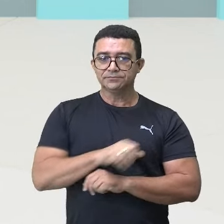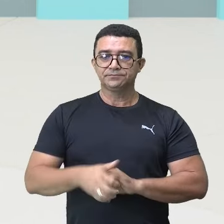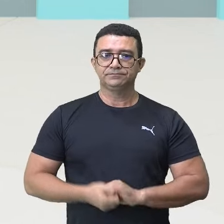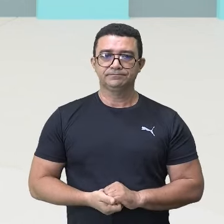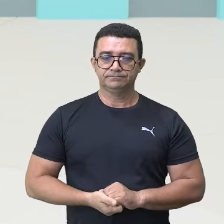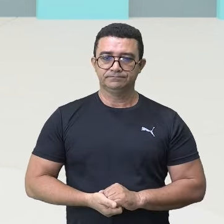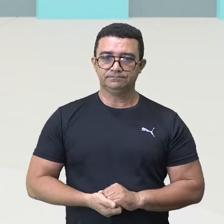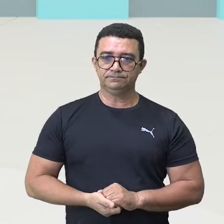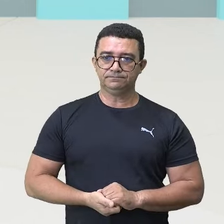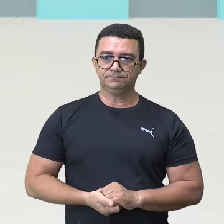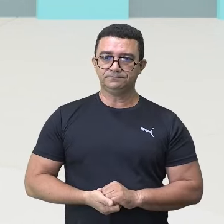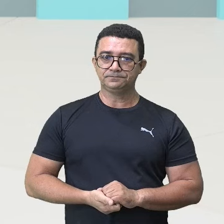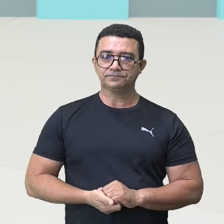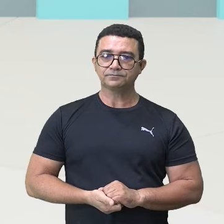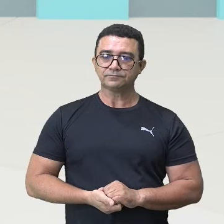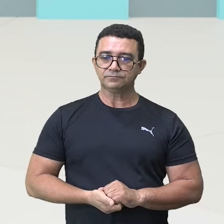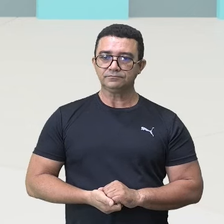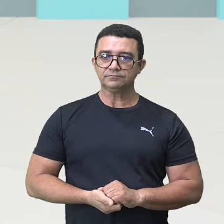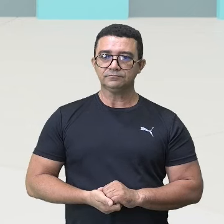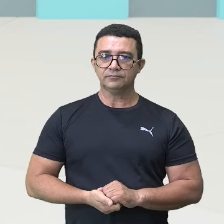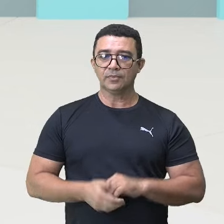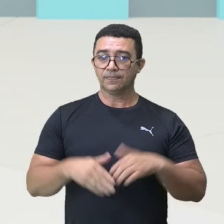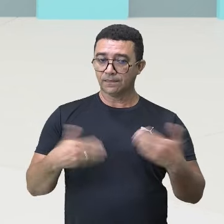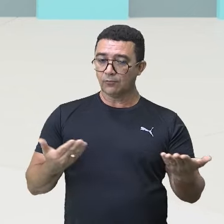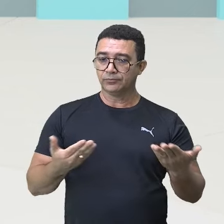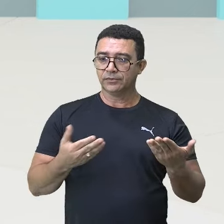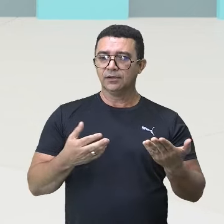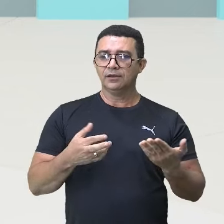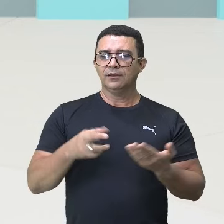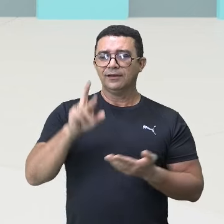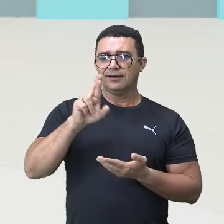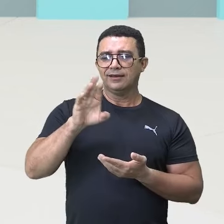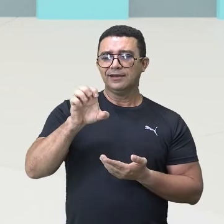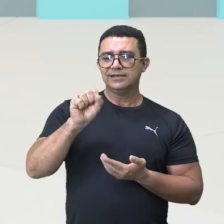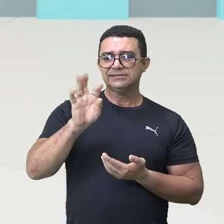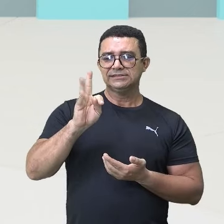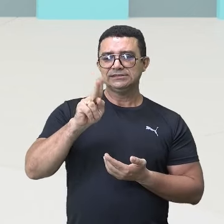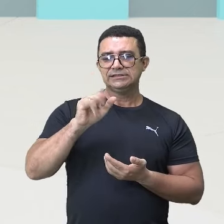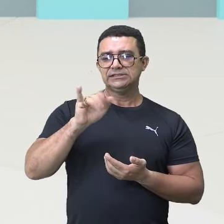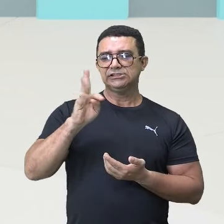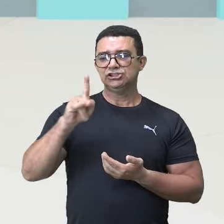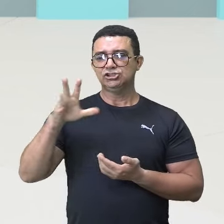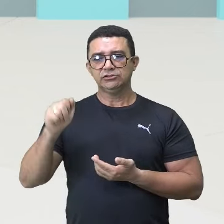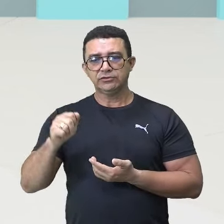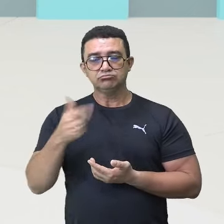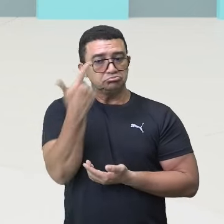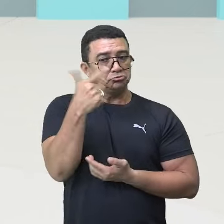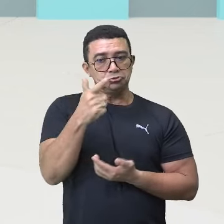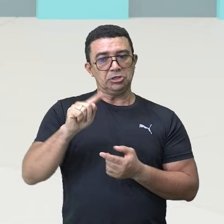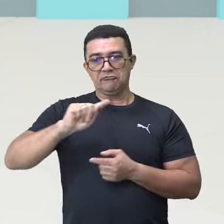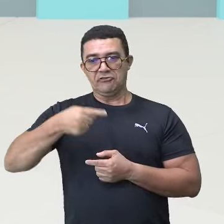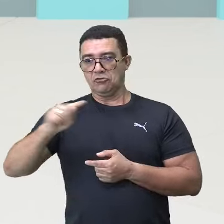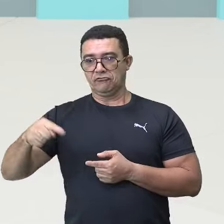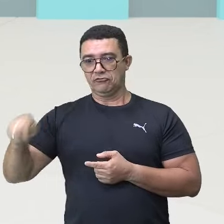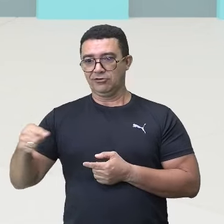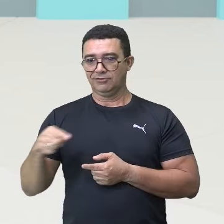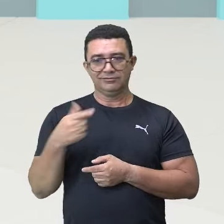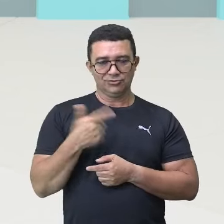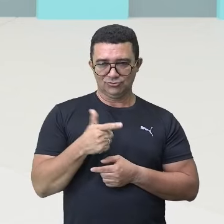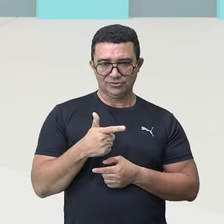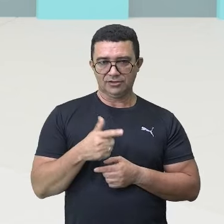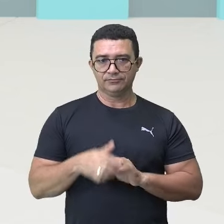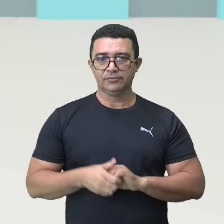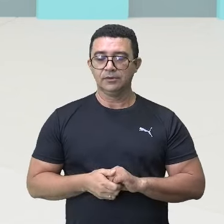e ela não vem acompanhada por vírgulas a restritiva sempre vem sem vírgula beleza e